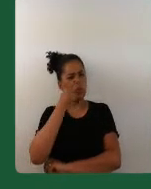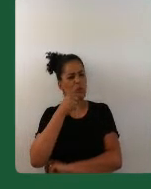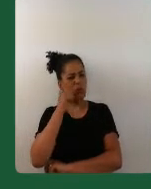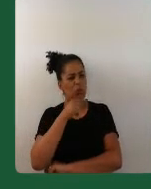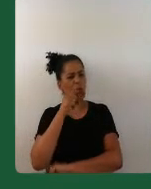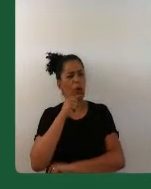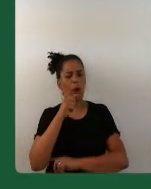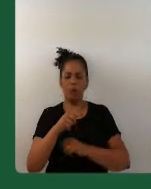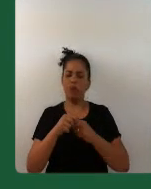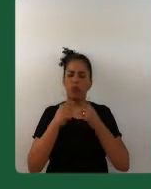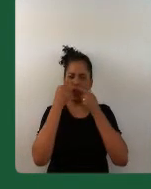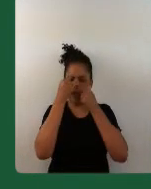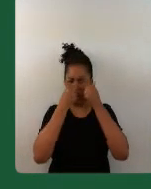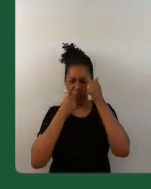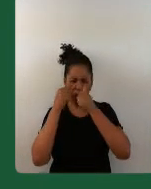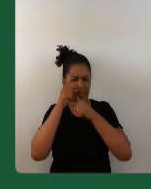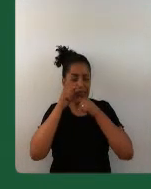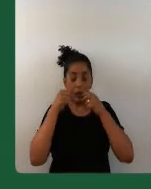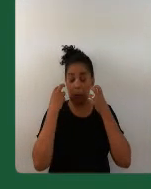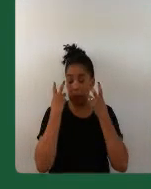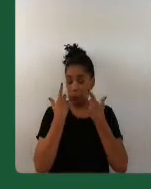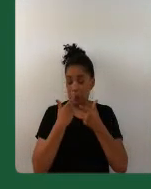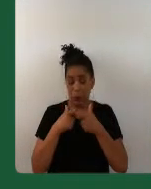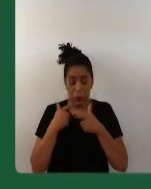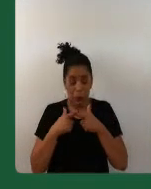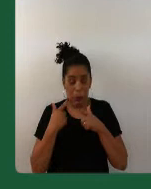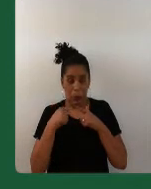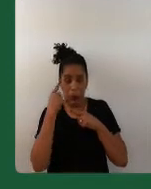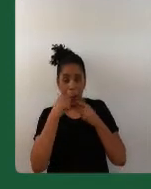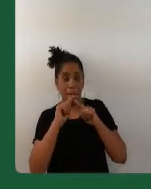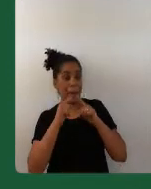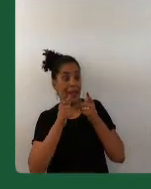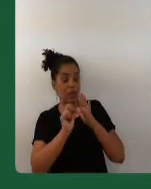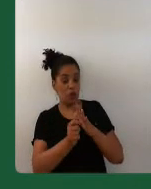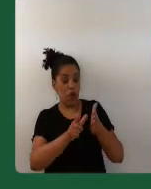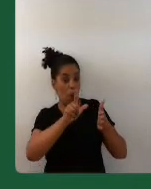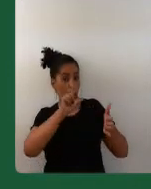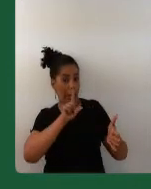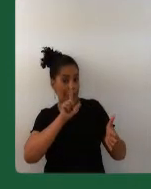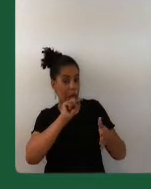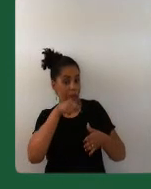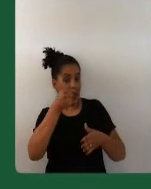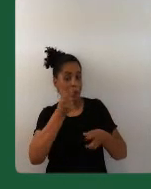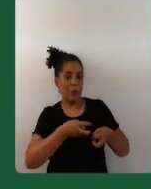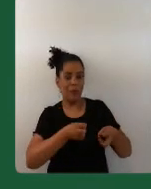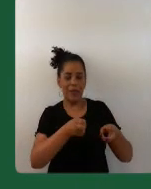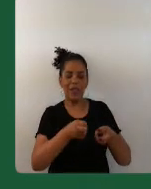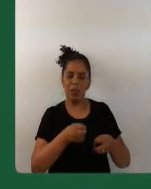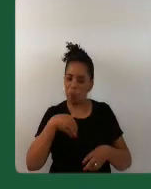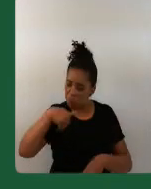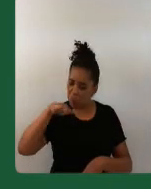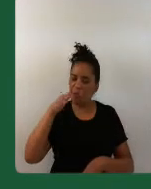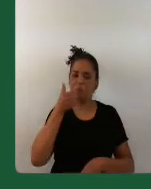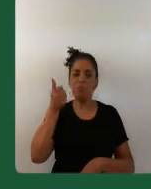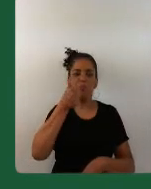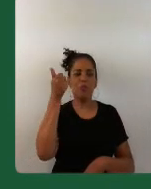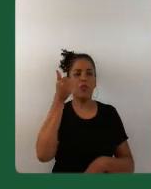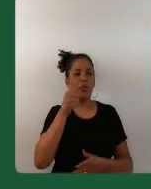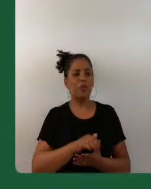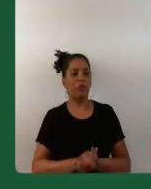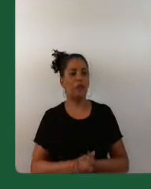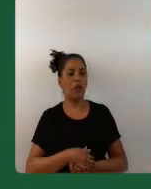grande deformidade na fronte, né, pré e pós-operatória, após a reabilitação, e abaixo uma menina